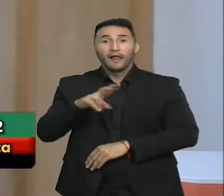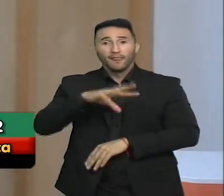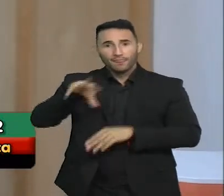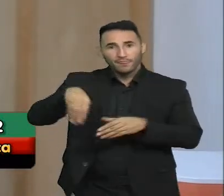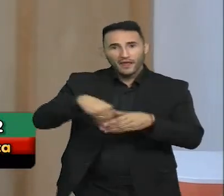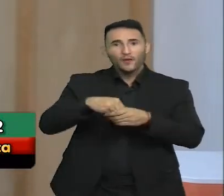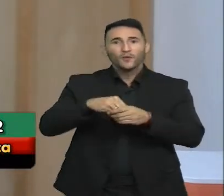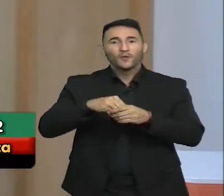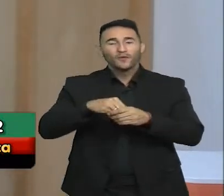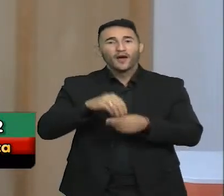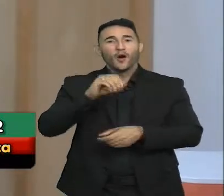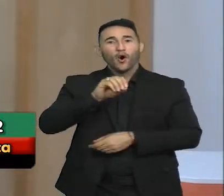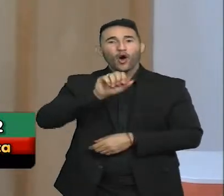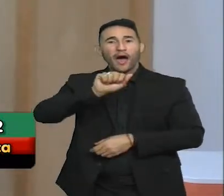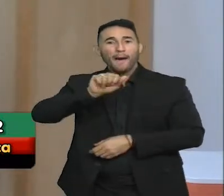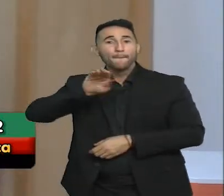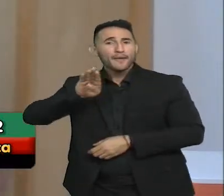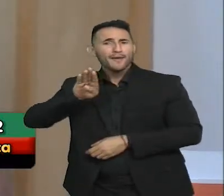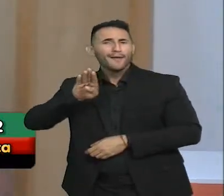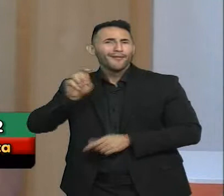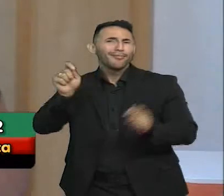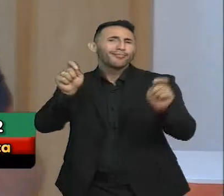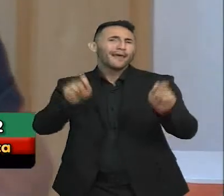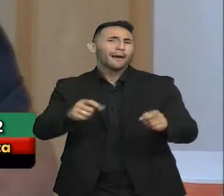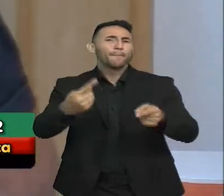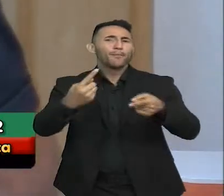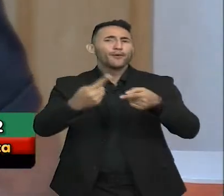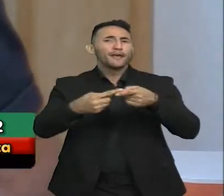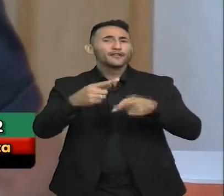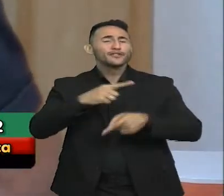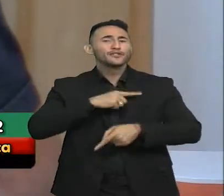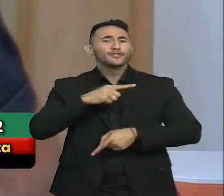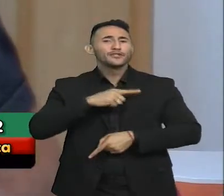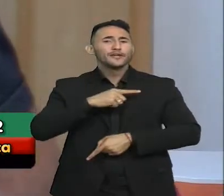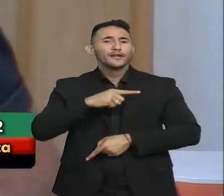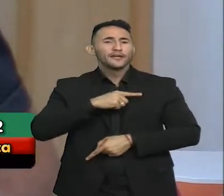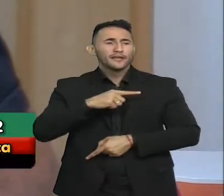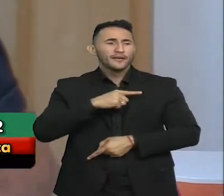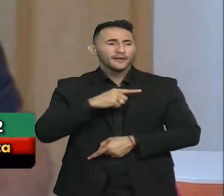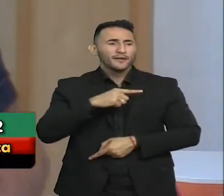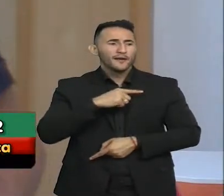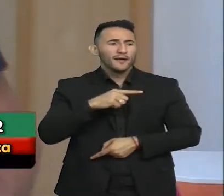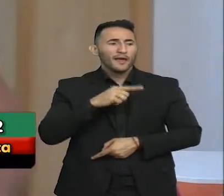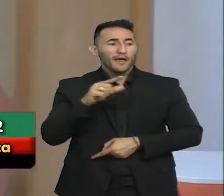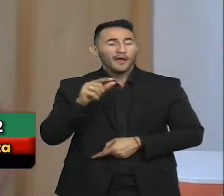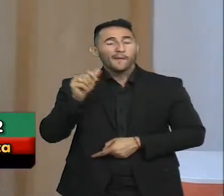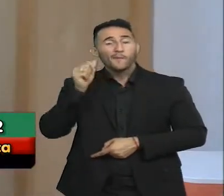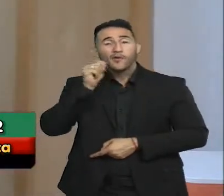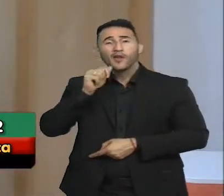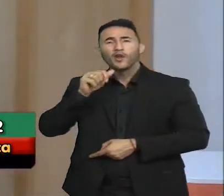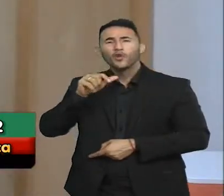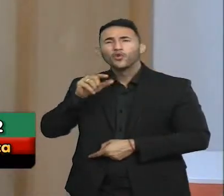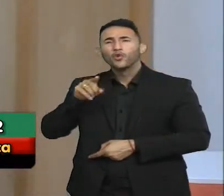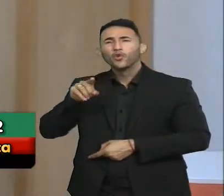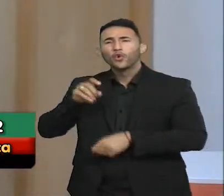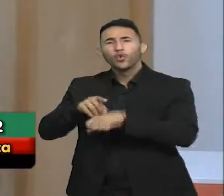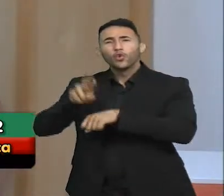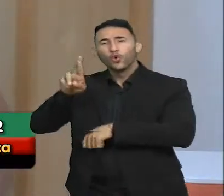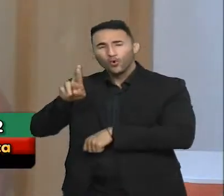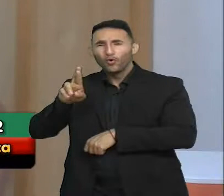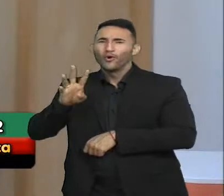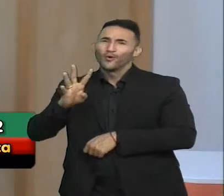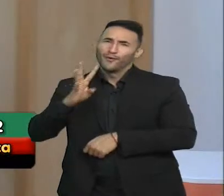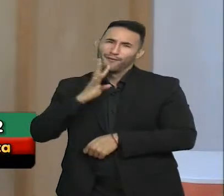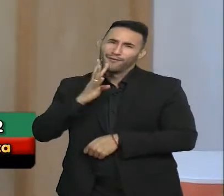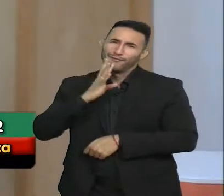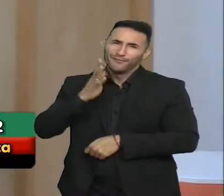OAB. Isso só foi possível porque nós tínhamos, à época, um presidente da Comissão de Liberdade Religiosa, Dr. Kobacho, bastante conhecido